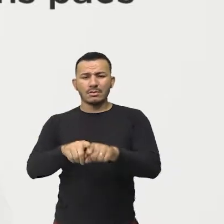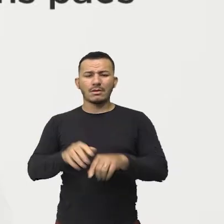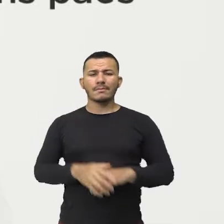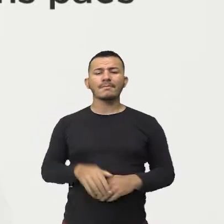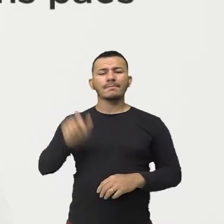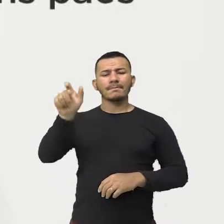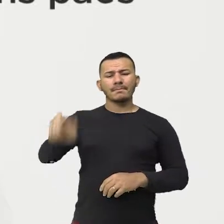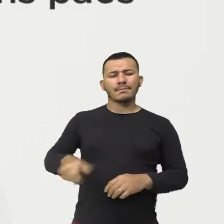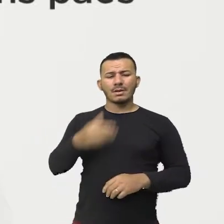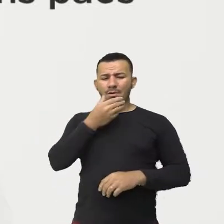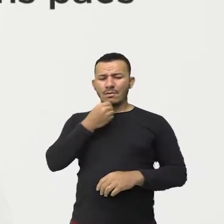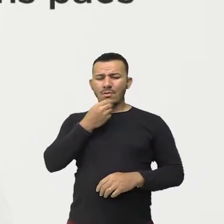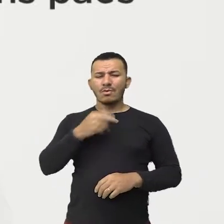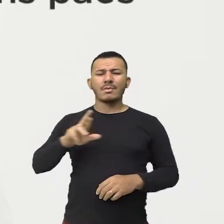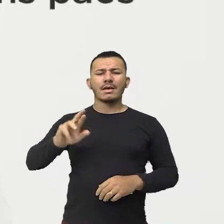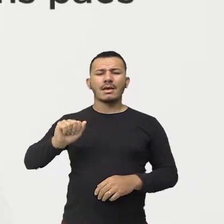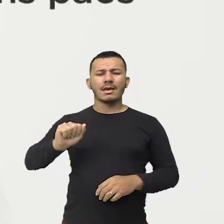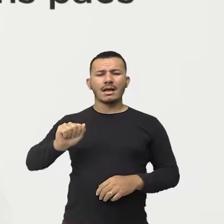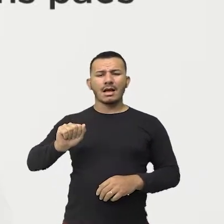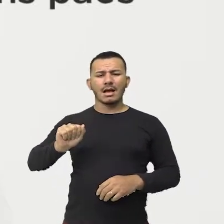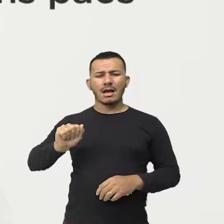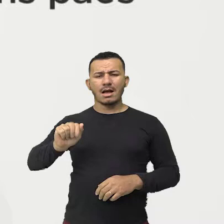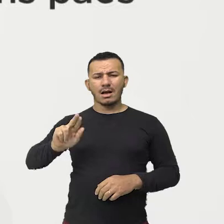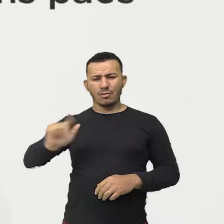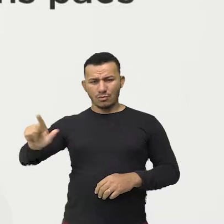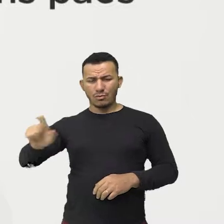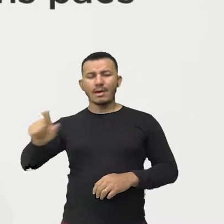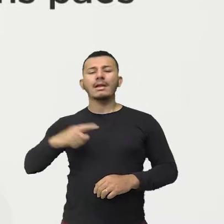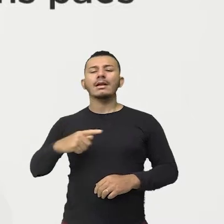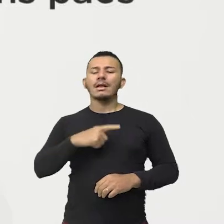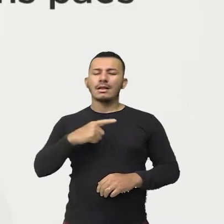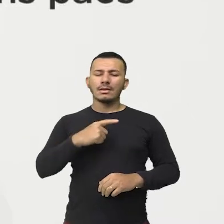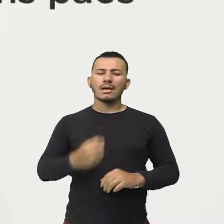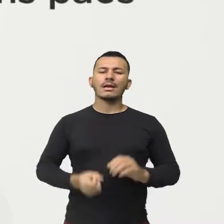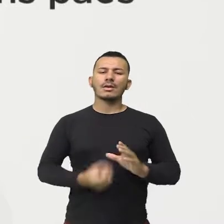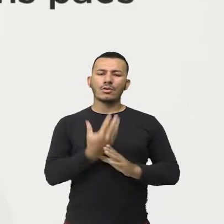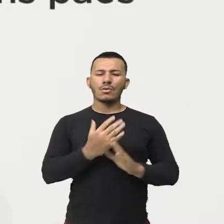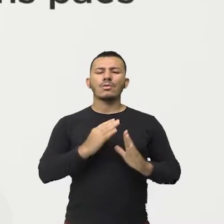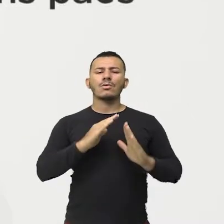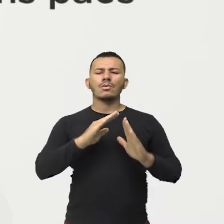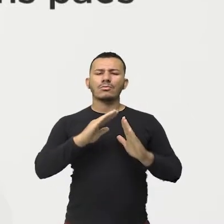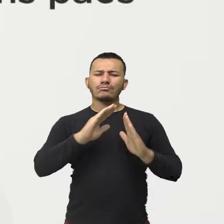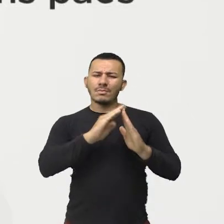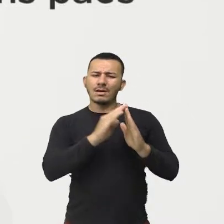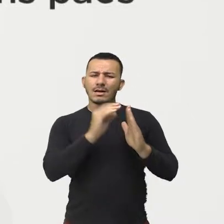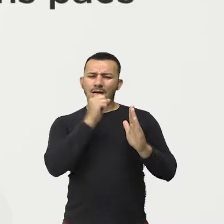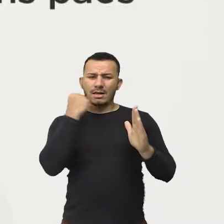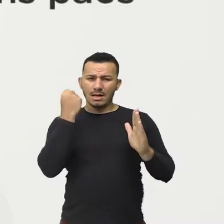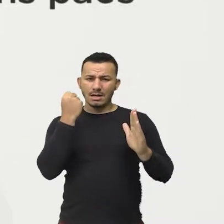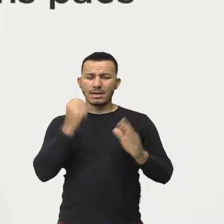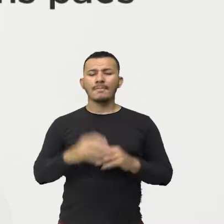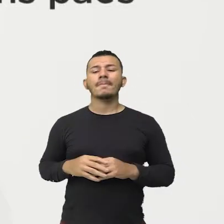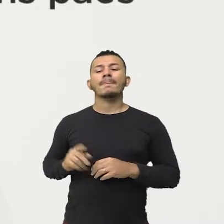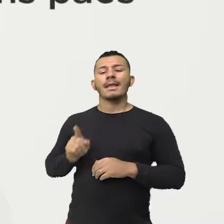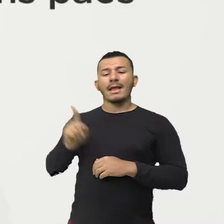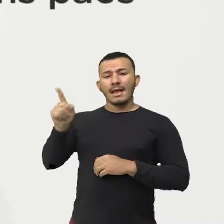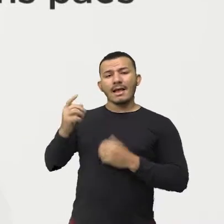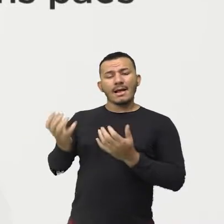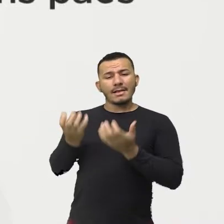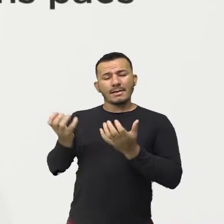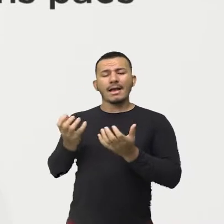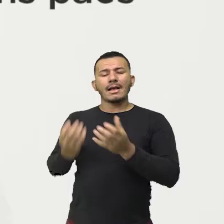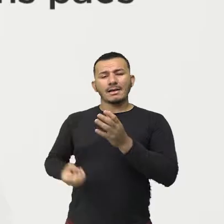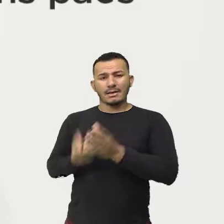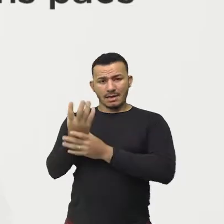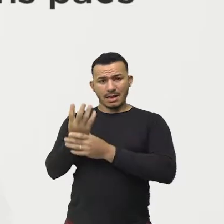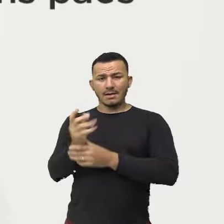Raul possui uma padaria e deseja criar uma fórmula. Não te assusta com essa palavra, tá bom? Porque